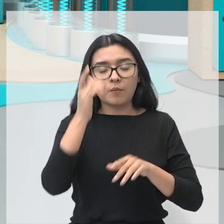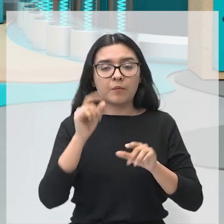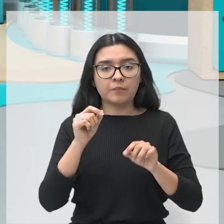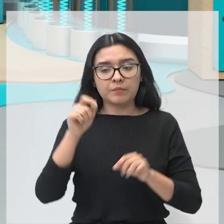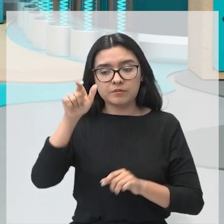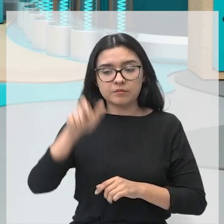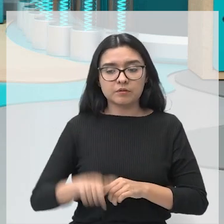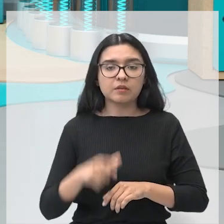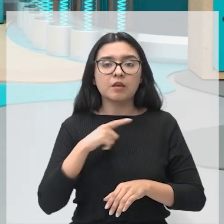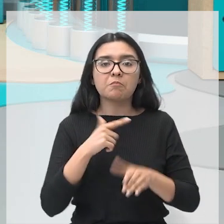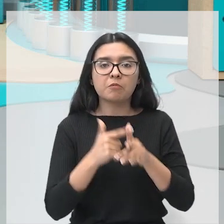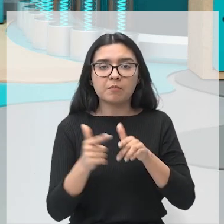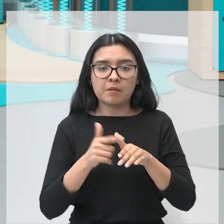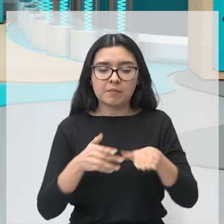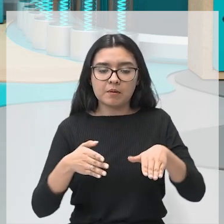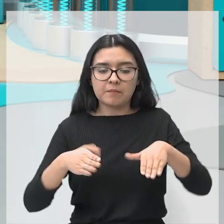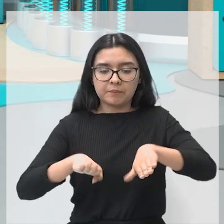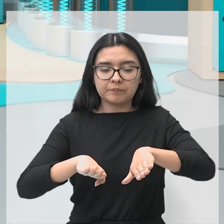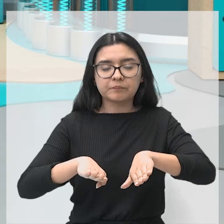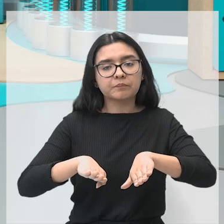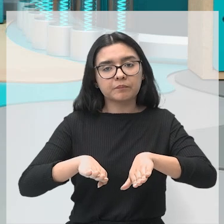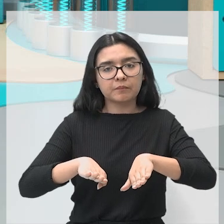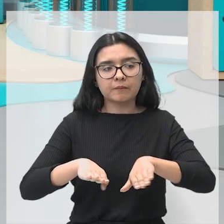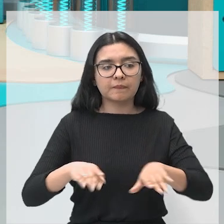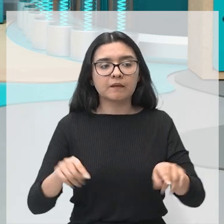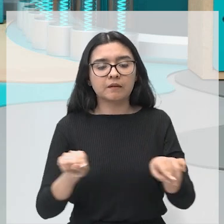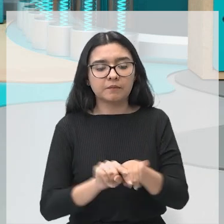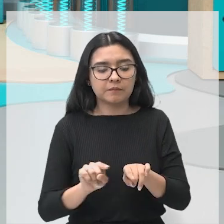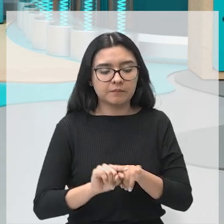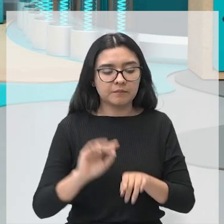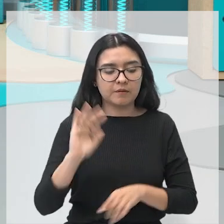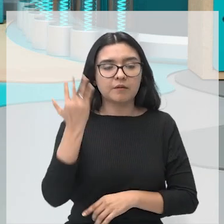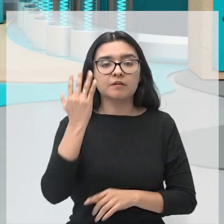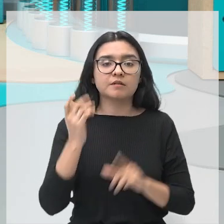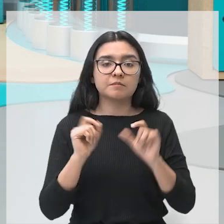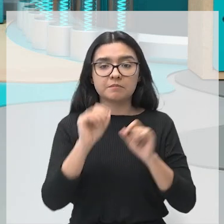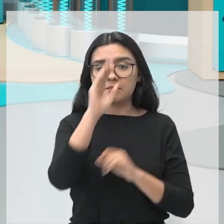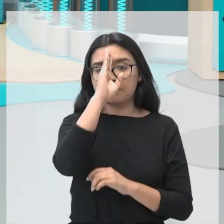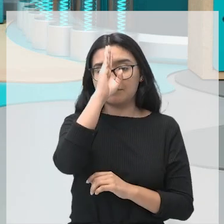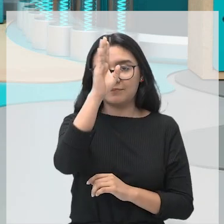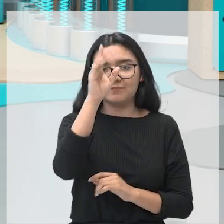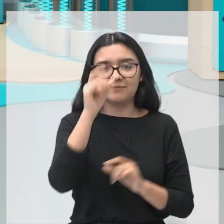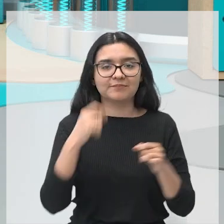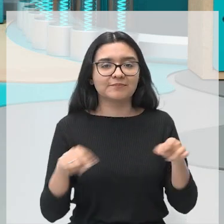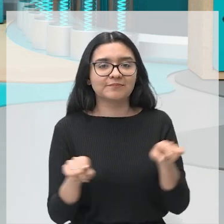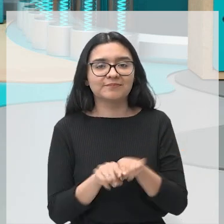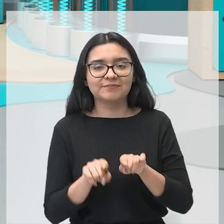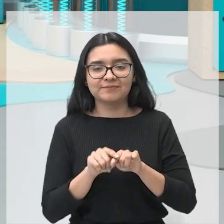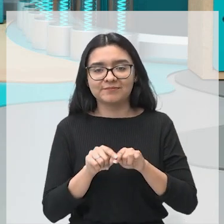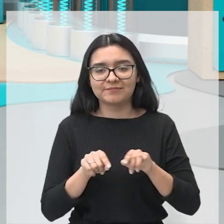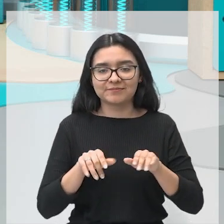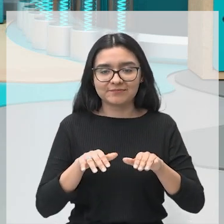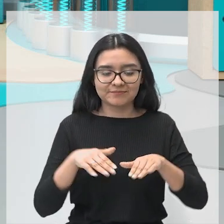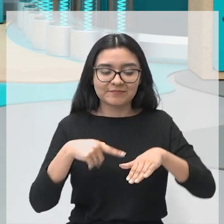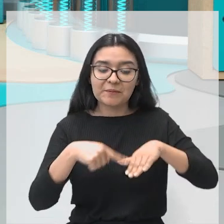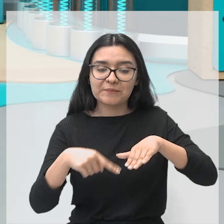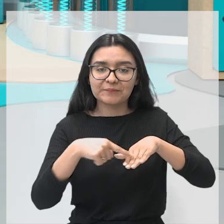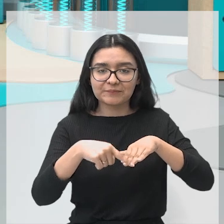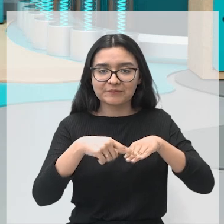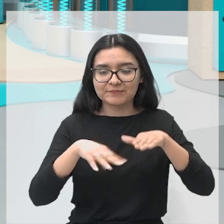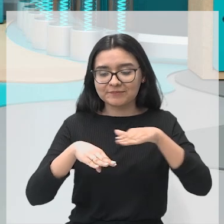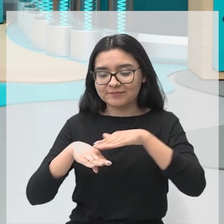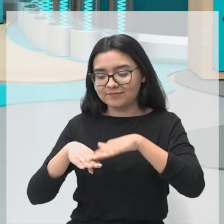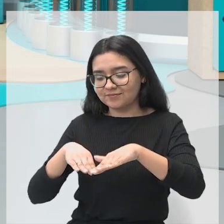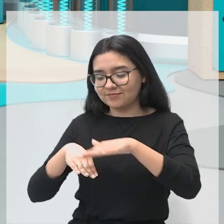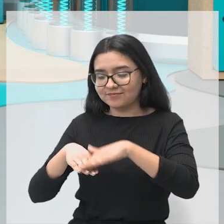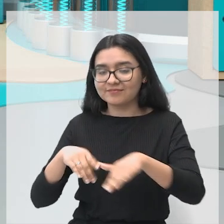para fora. E acontece, né, porque o peso é jogado principalmente para os dedos. E esse tipo de pisada causa